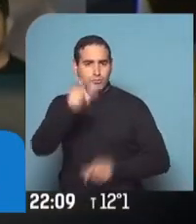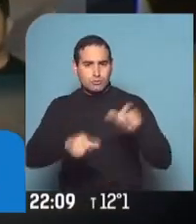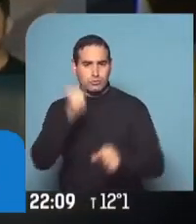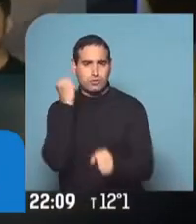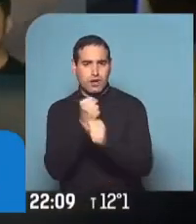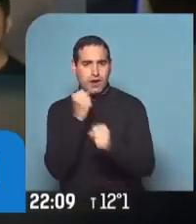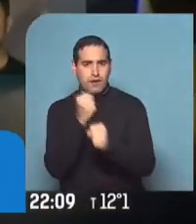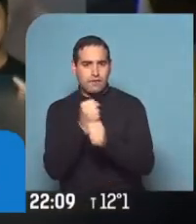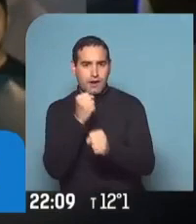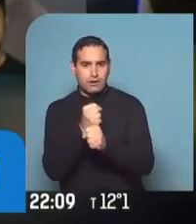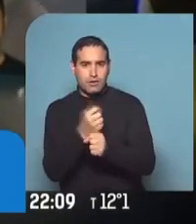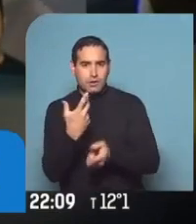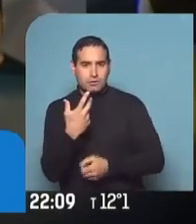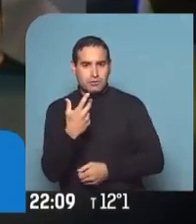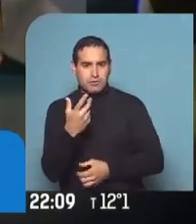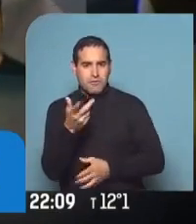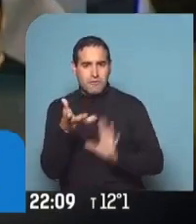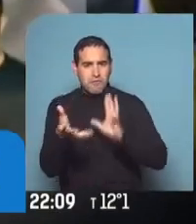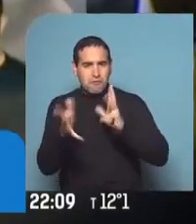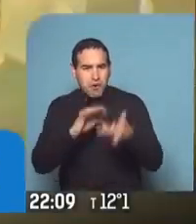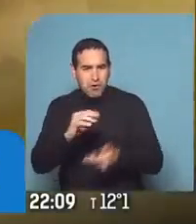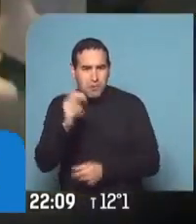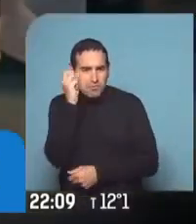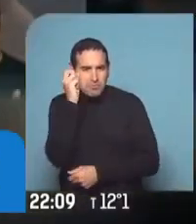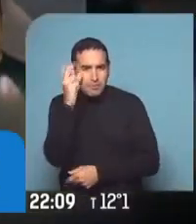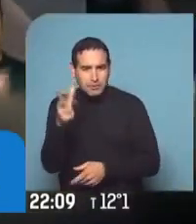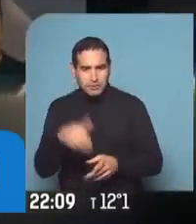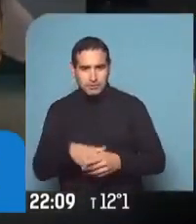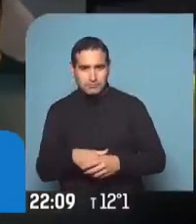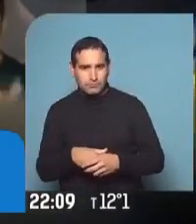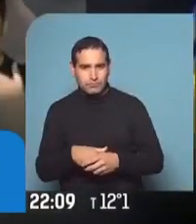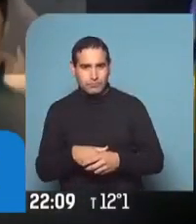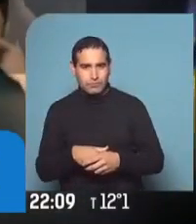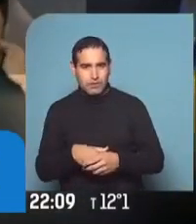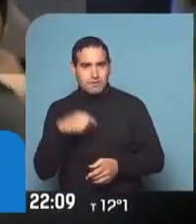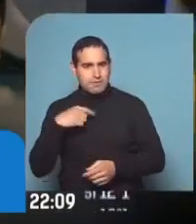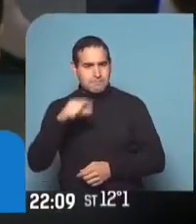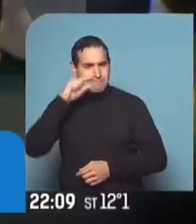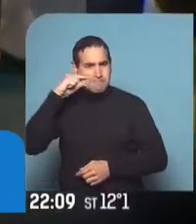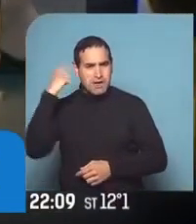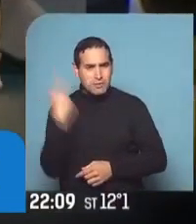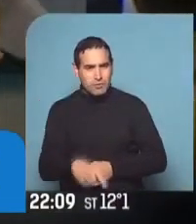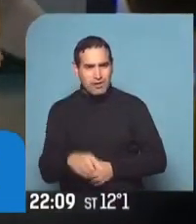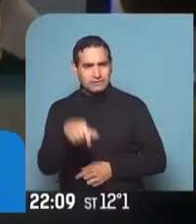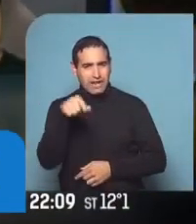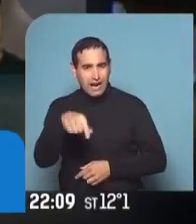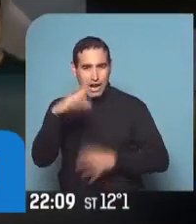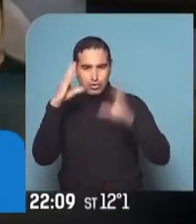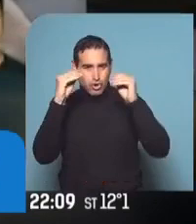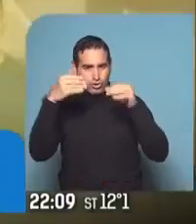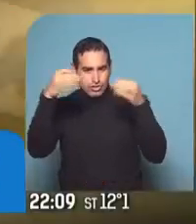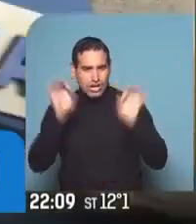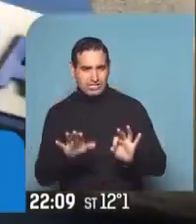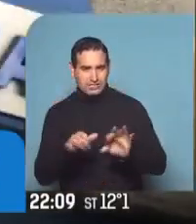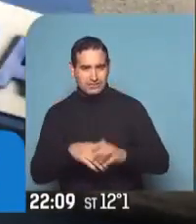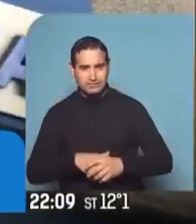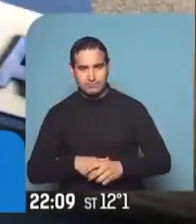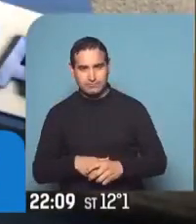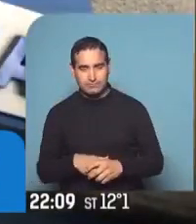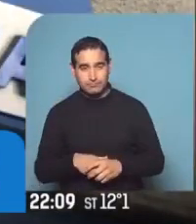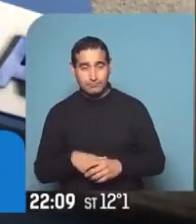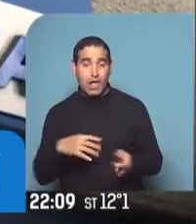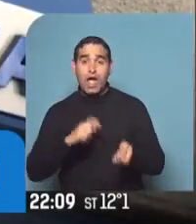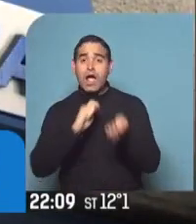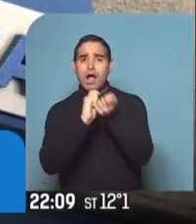trabalhadores, com os piores métodos possíveis. Me envergonha muito o que acontece aqui na noite de hoje. Entre los cambios